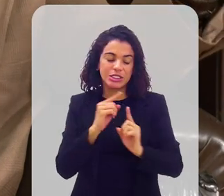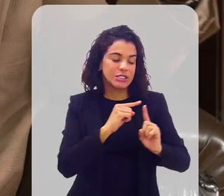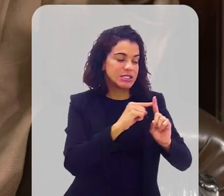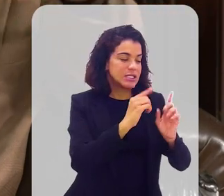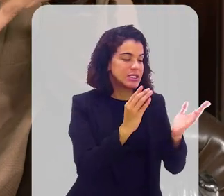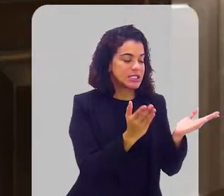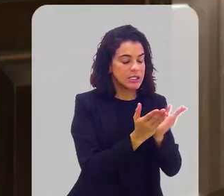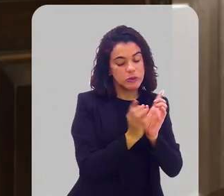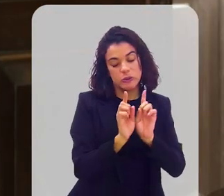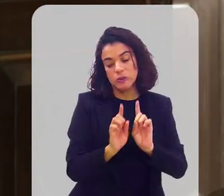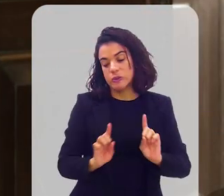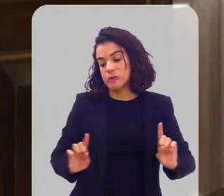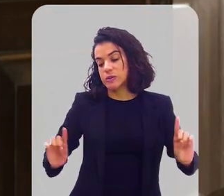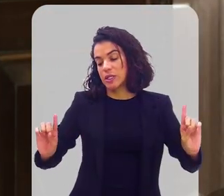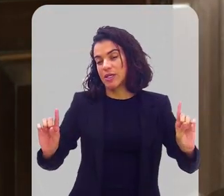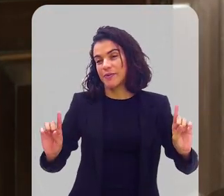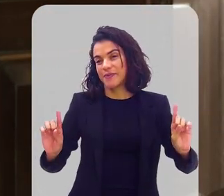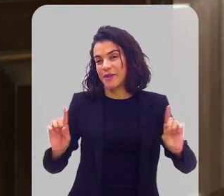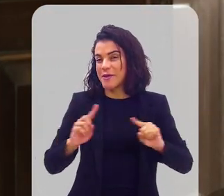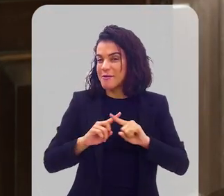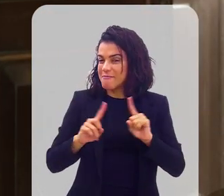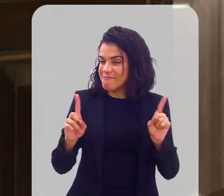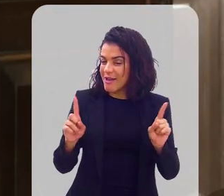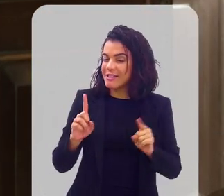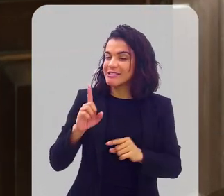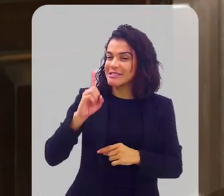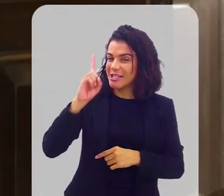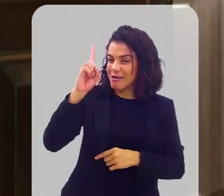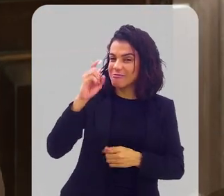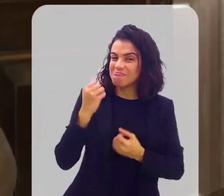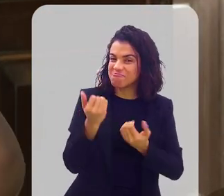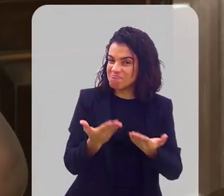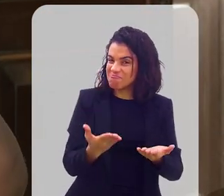para outro e, enfim, foram desencontrando. Mas